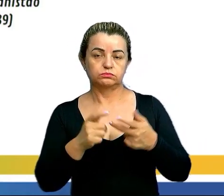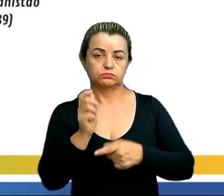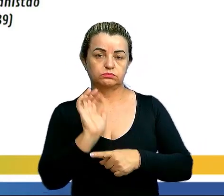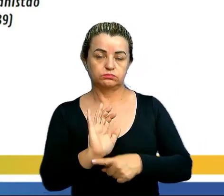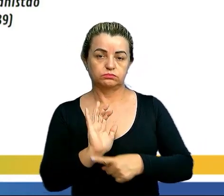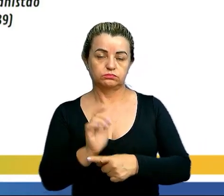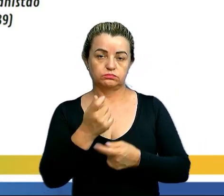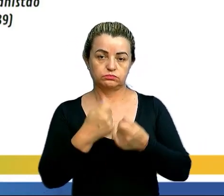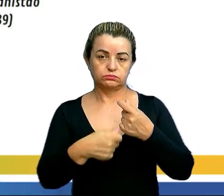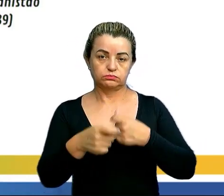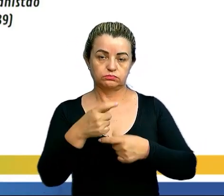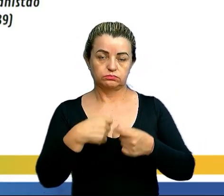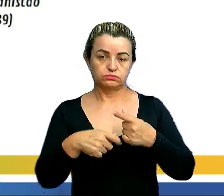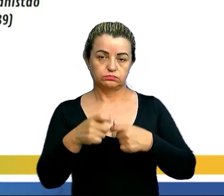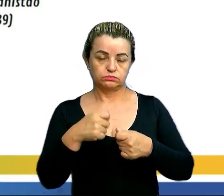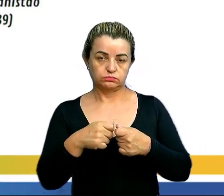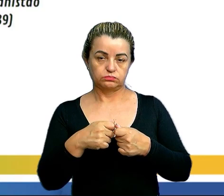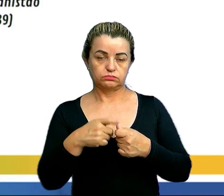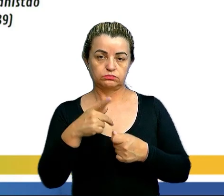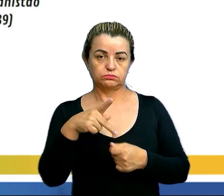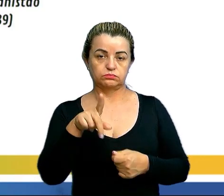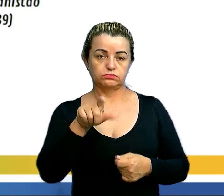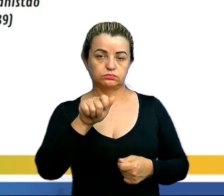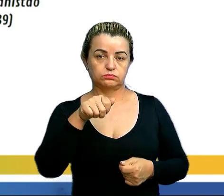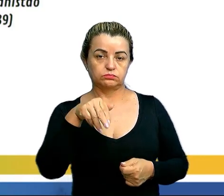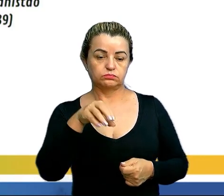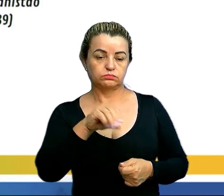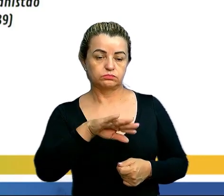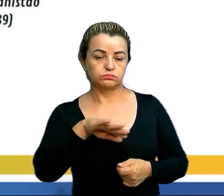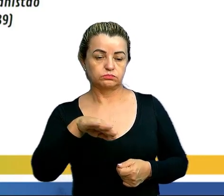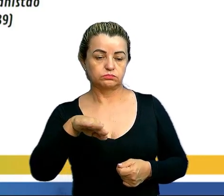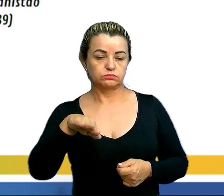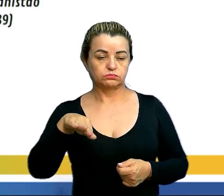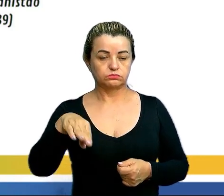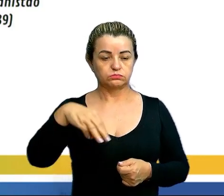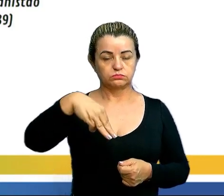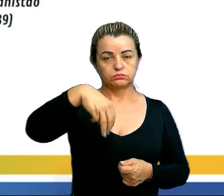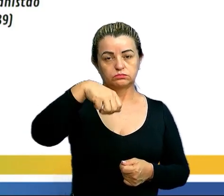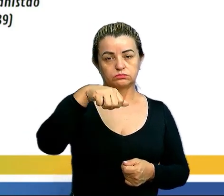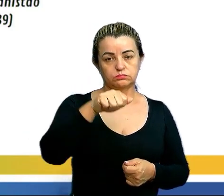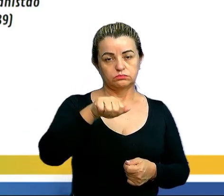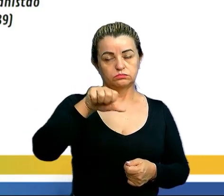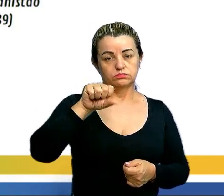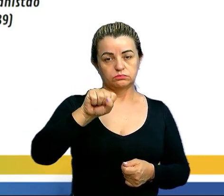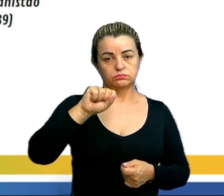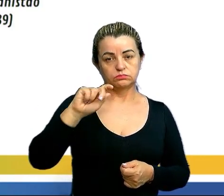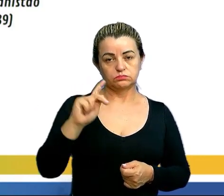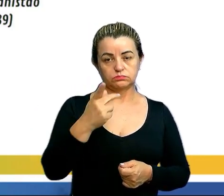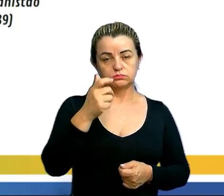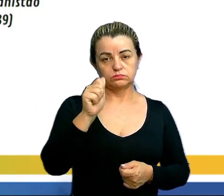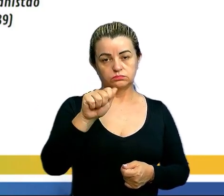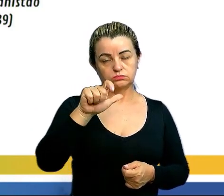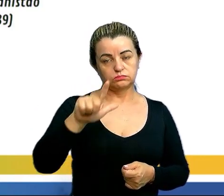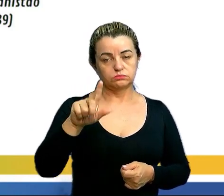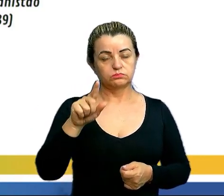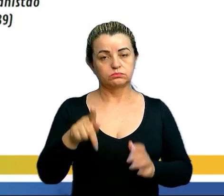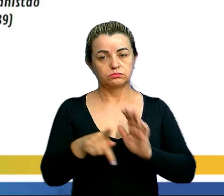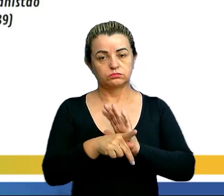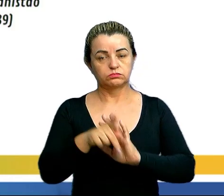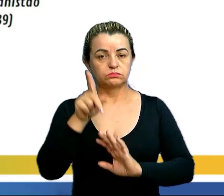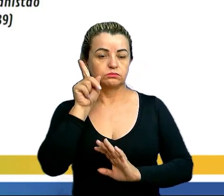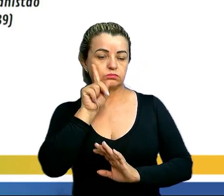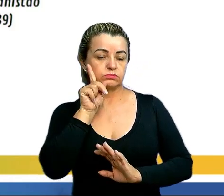por meio, por exemplo, do Plano Marshall, né, que é uma técnica, uma tática aí dos Estados Unidos, e